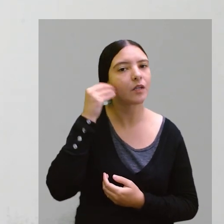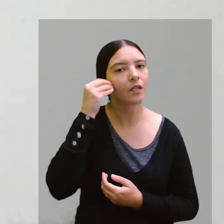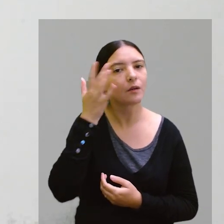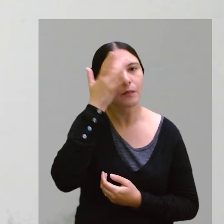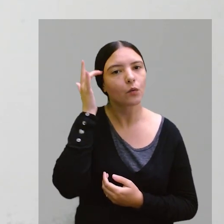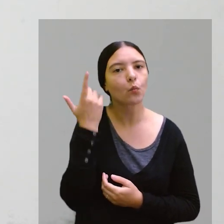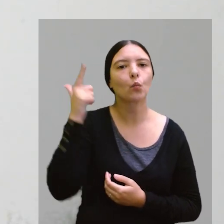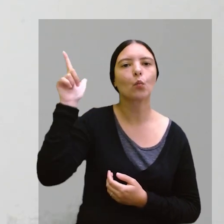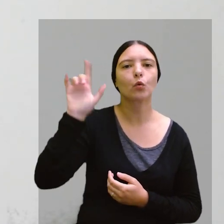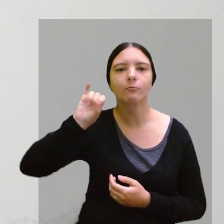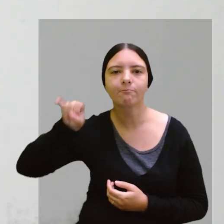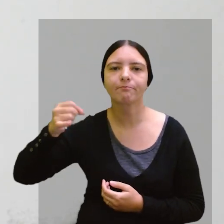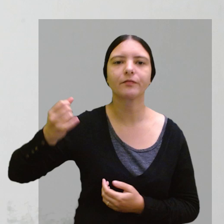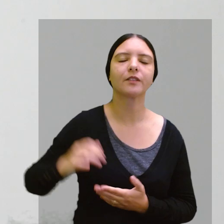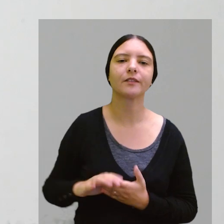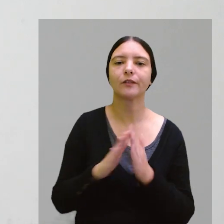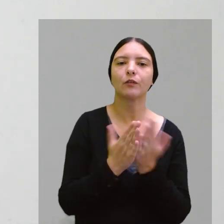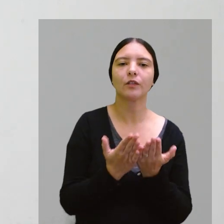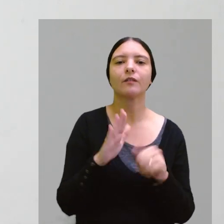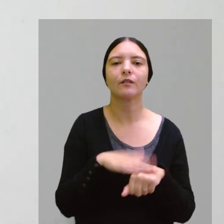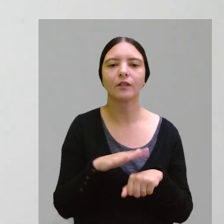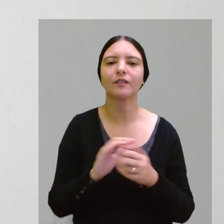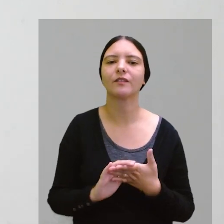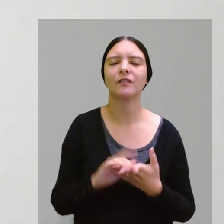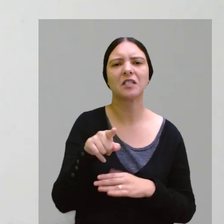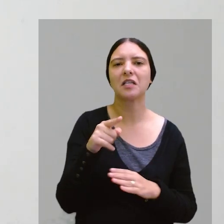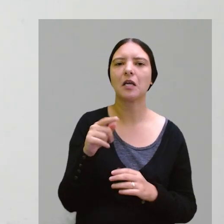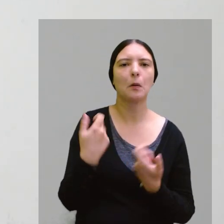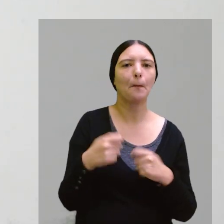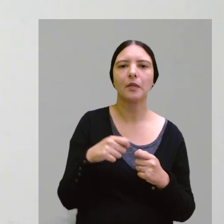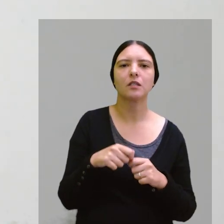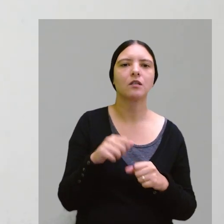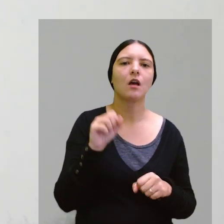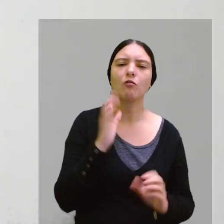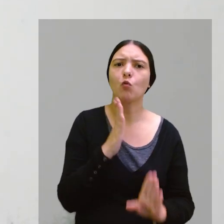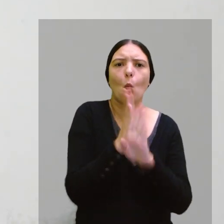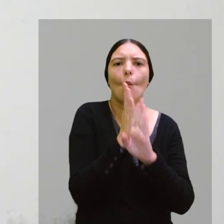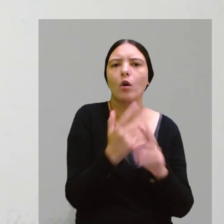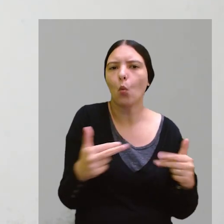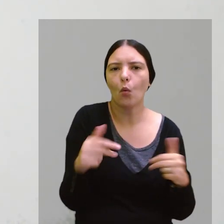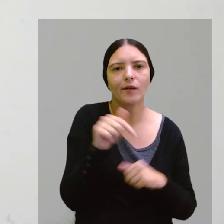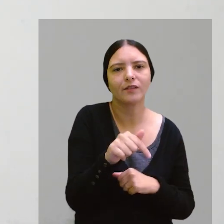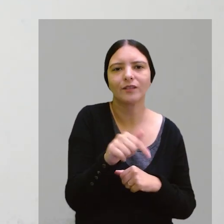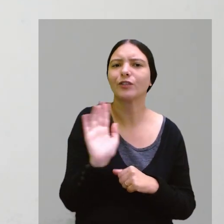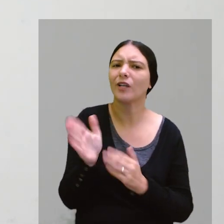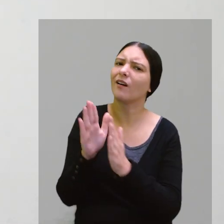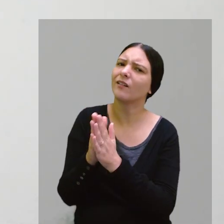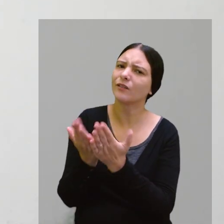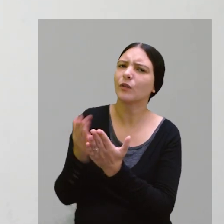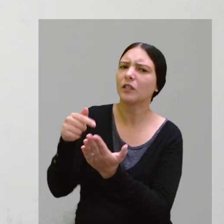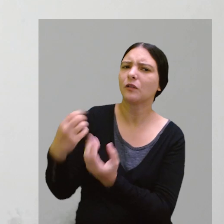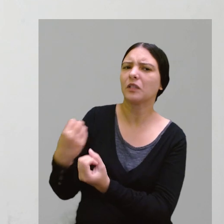outros. É justamente que todo o livro faz. Você não precisa descobrir a pólvora. A pólvora já está no livro, direitinho, como é que